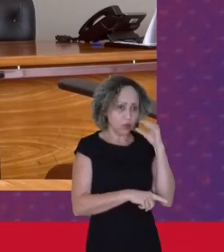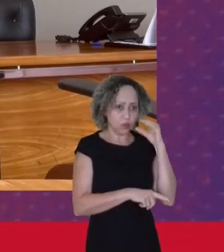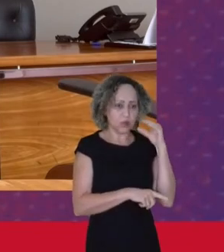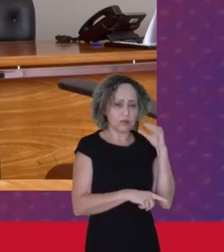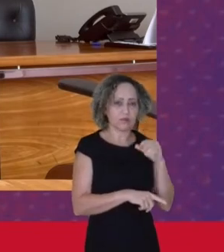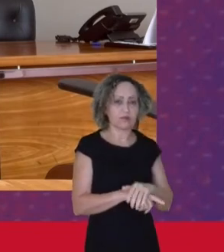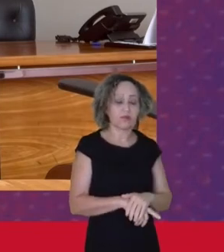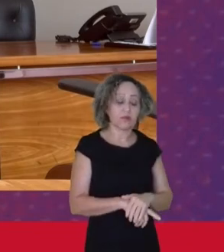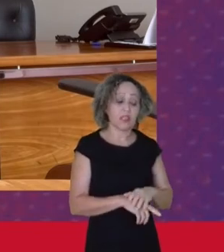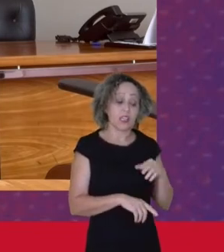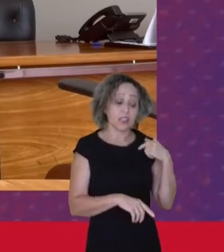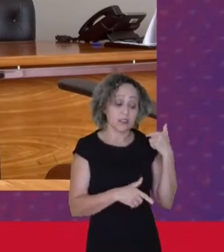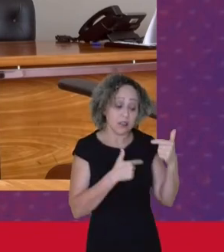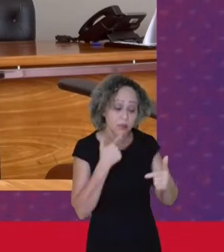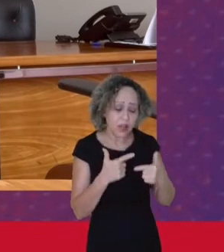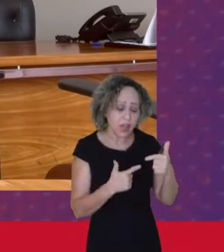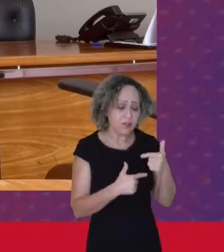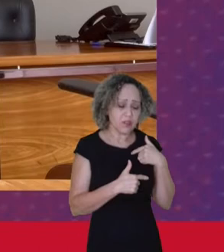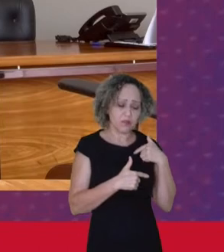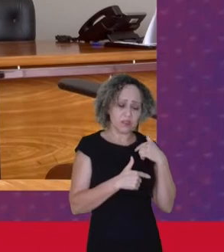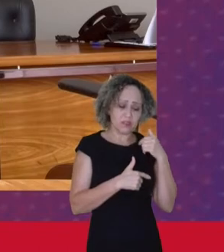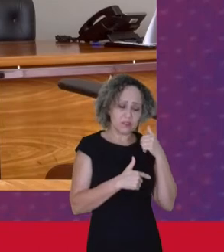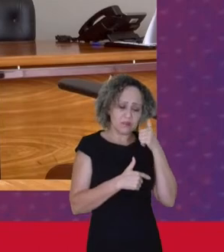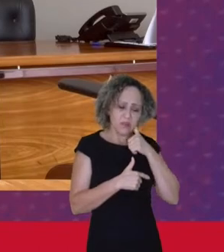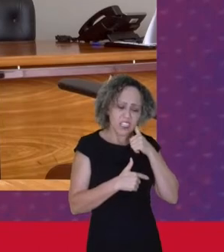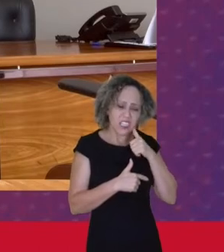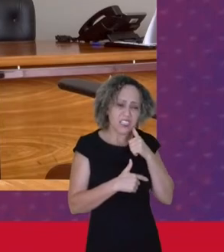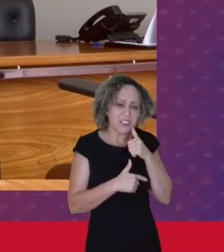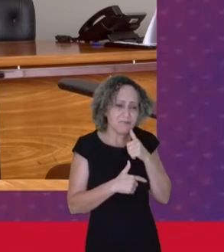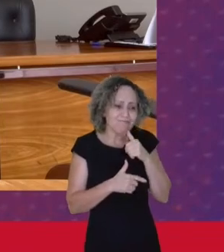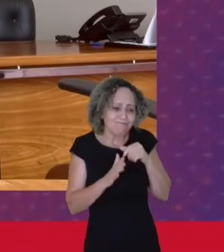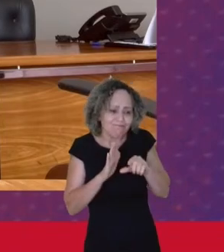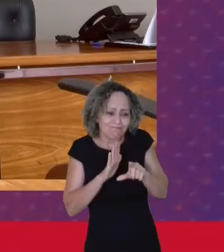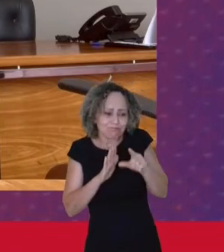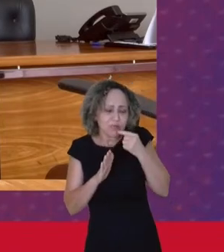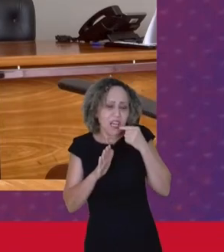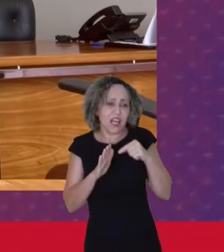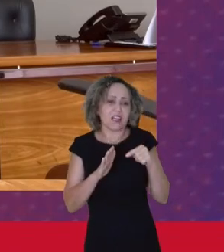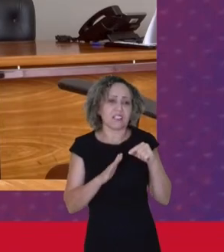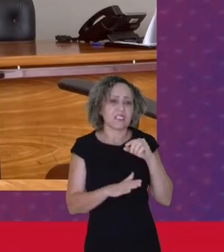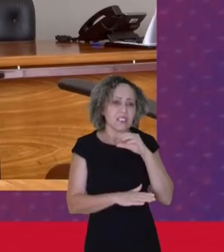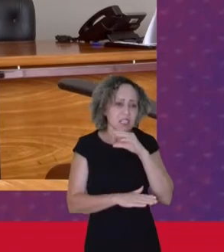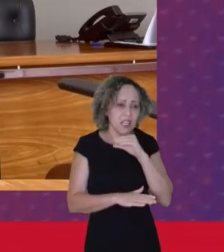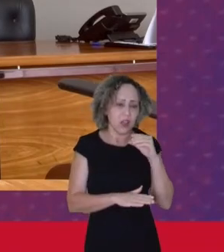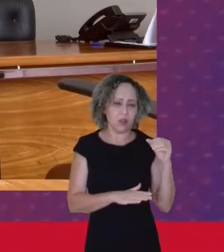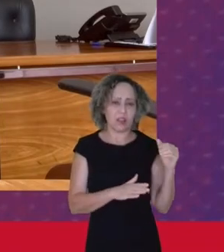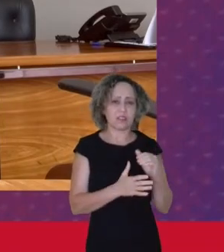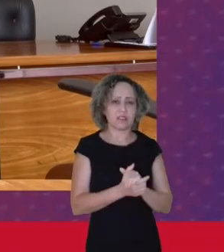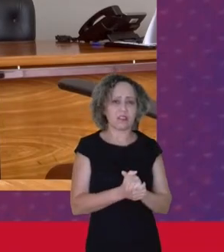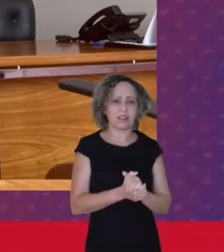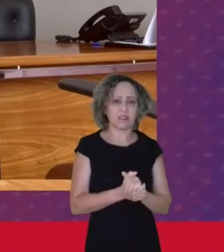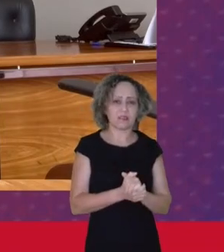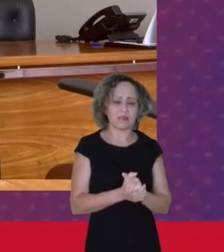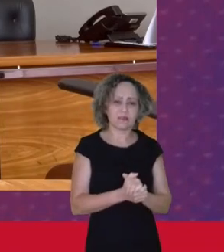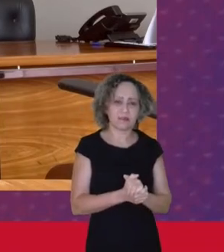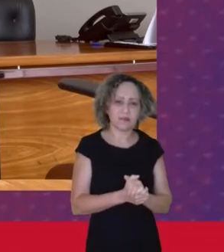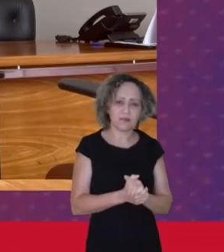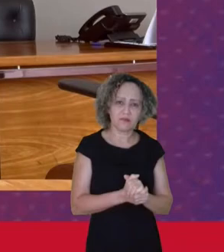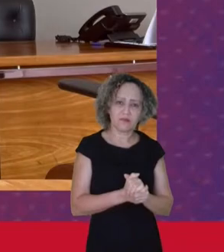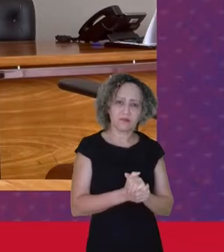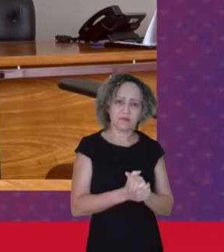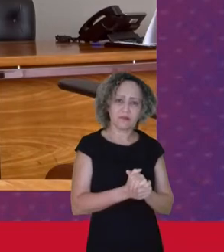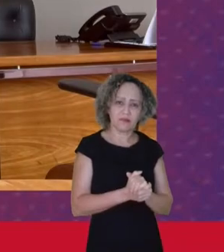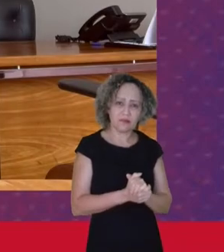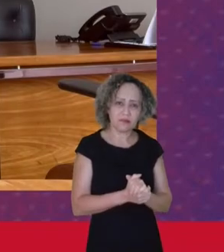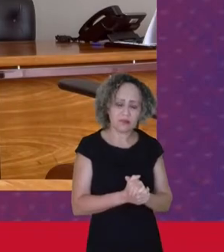da pré-adolescente, da adolescente que às vezes começa, né, sofrendo essa violação psicológica, e